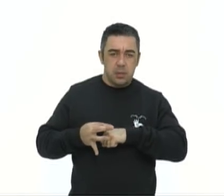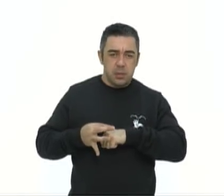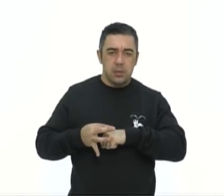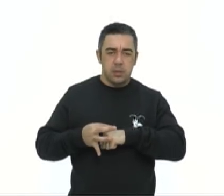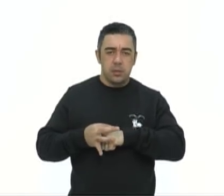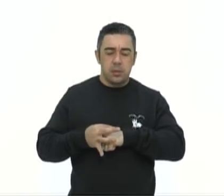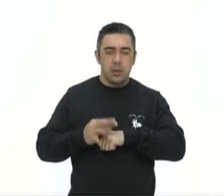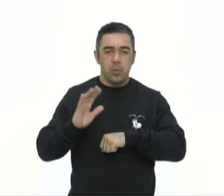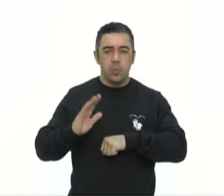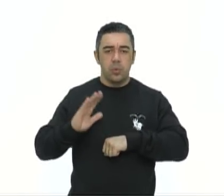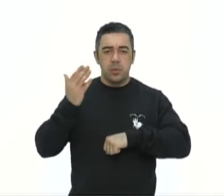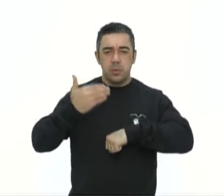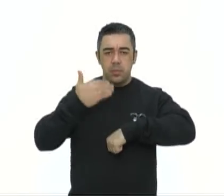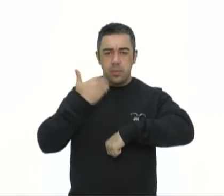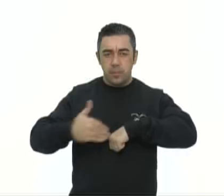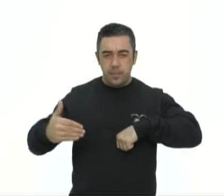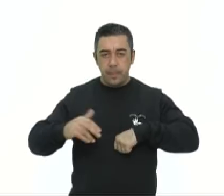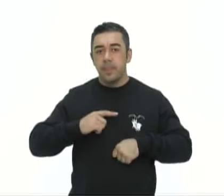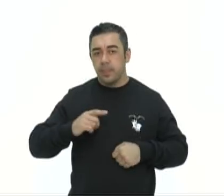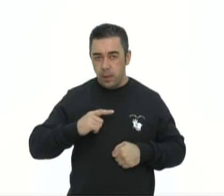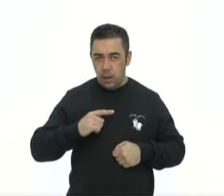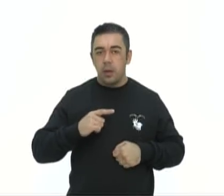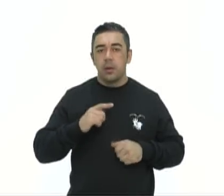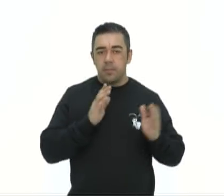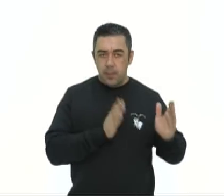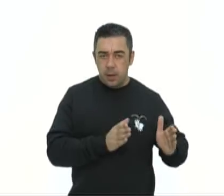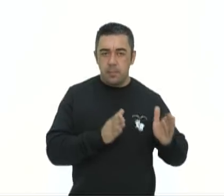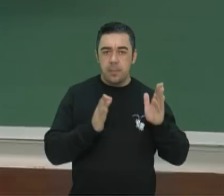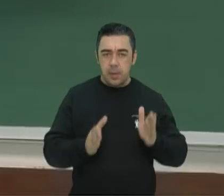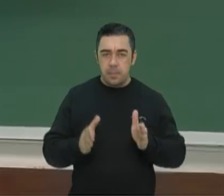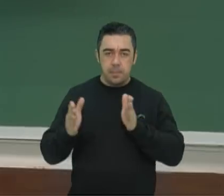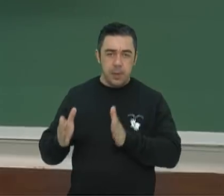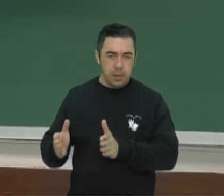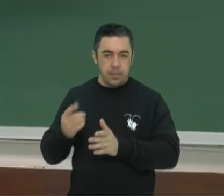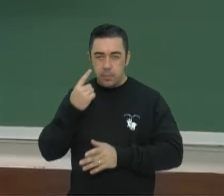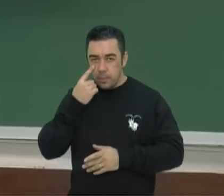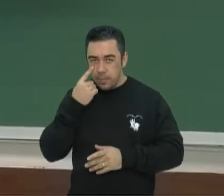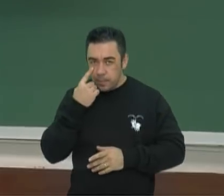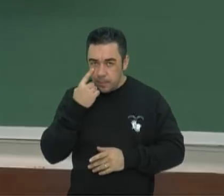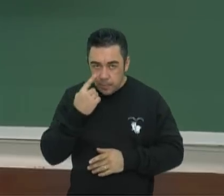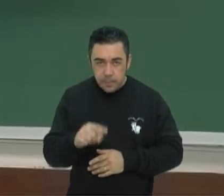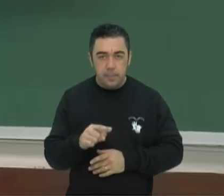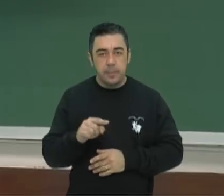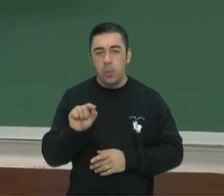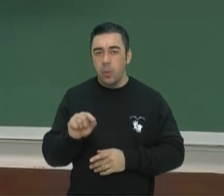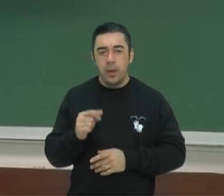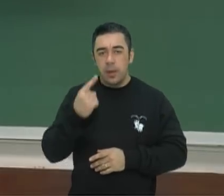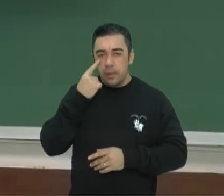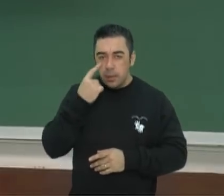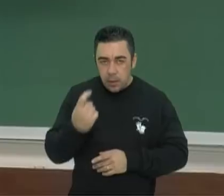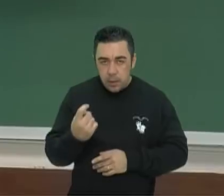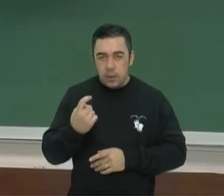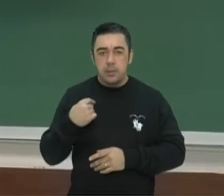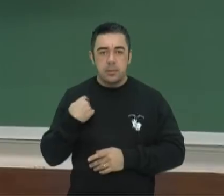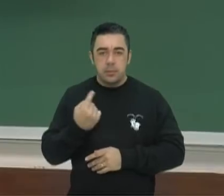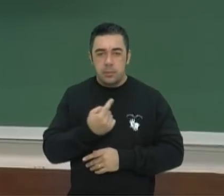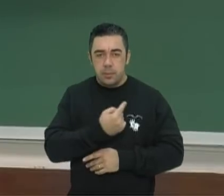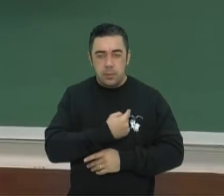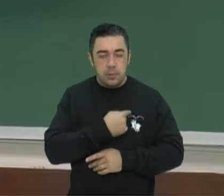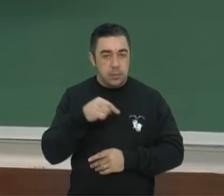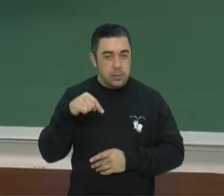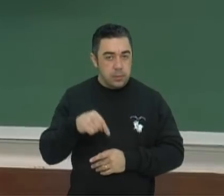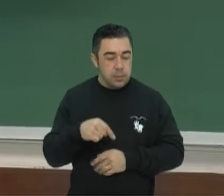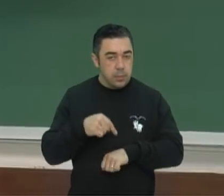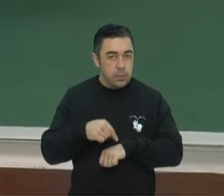um ferimento, certo? Então tem várias etapas ali. A gente vai ver só algo que interessa aqui para nós no momento, mas assim, essa